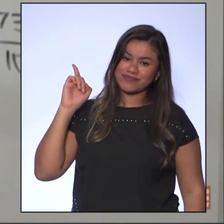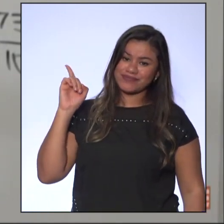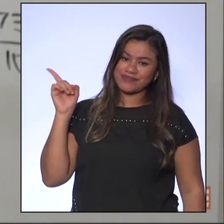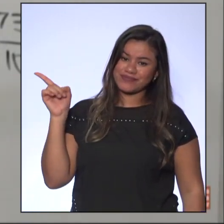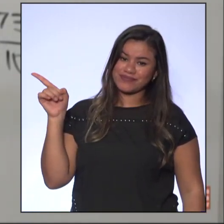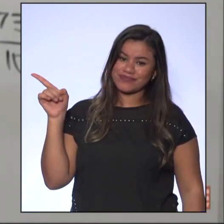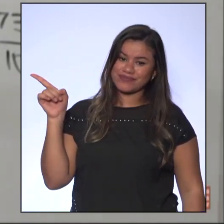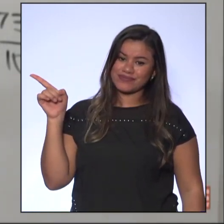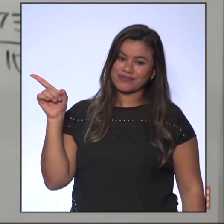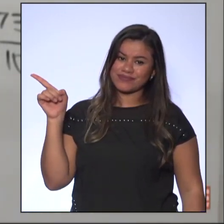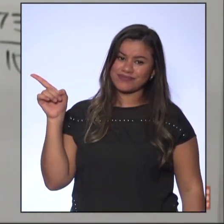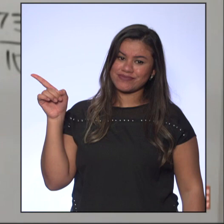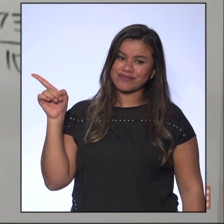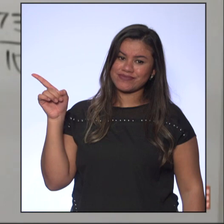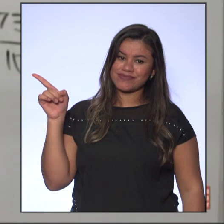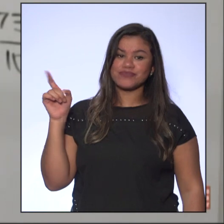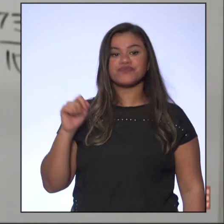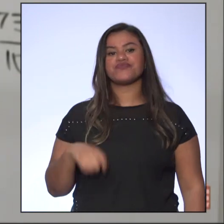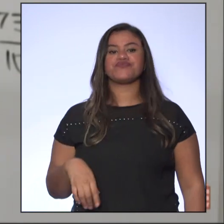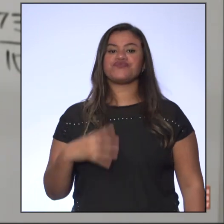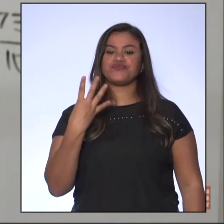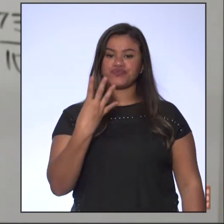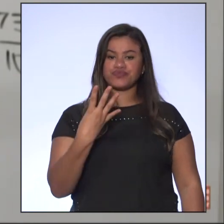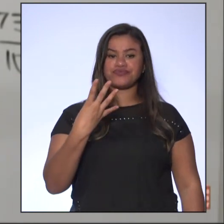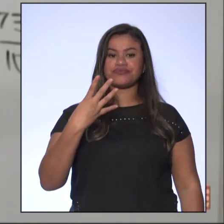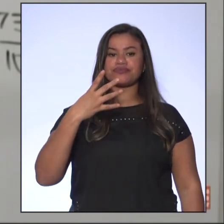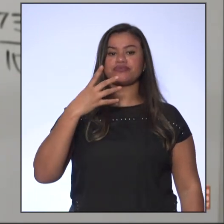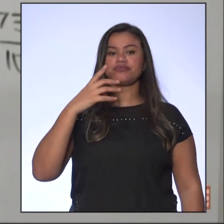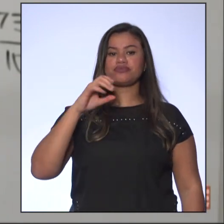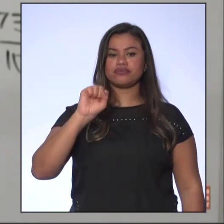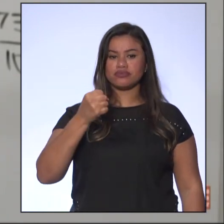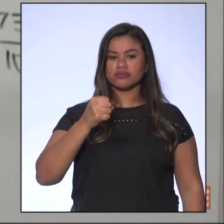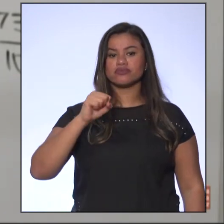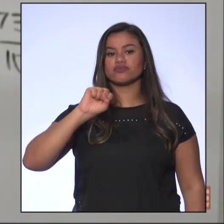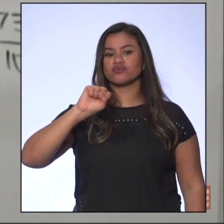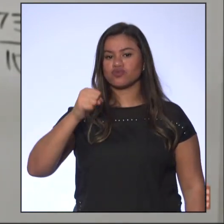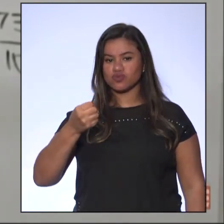8, 8, 9, 9 e 10.